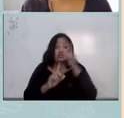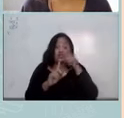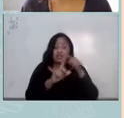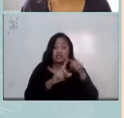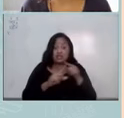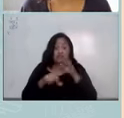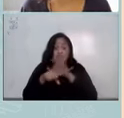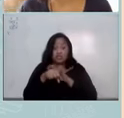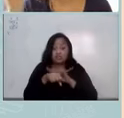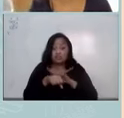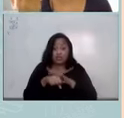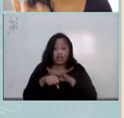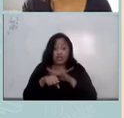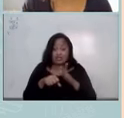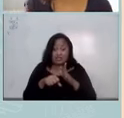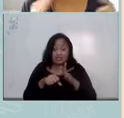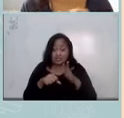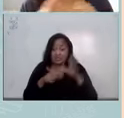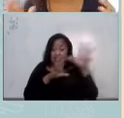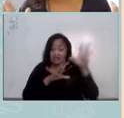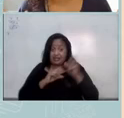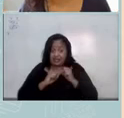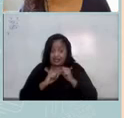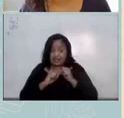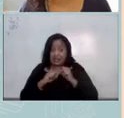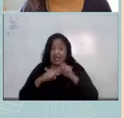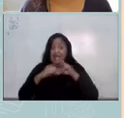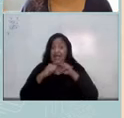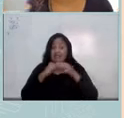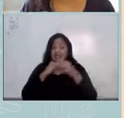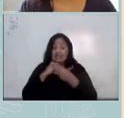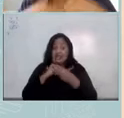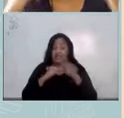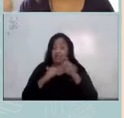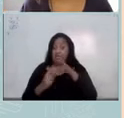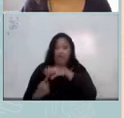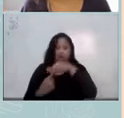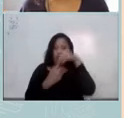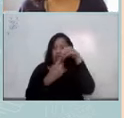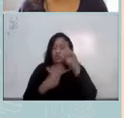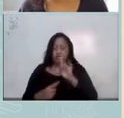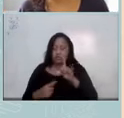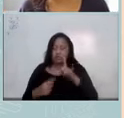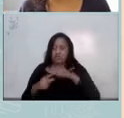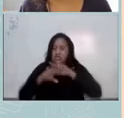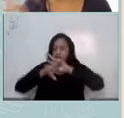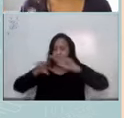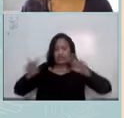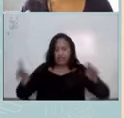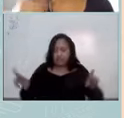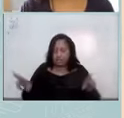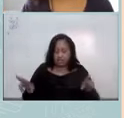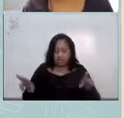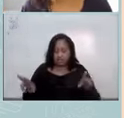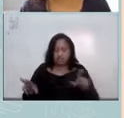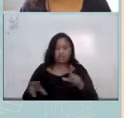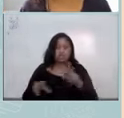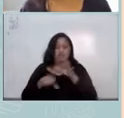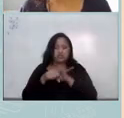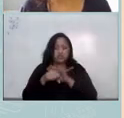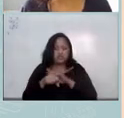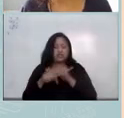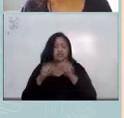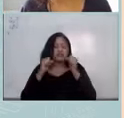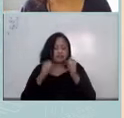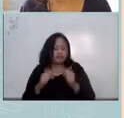né, de algumas doenças infecciosas, inclusive a Zika, mas a Zika não é a única que causa isso, tá? Existem vários fatores que podem, outras doenças